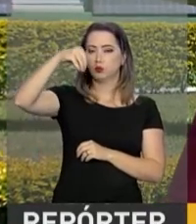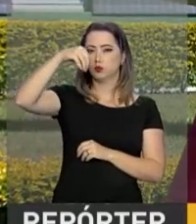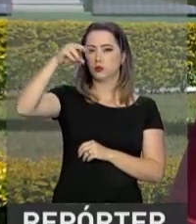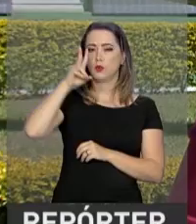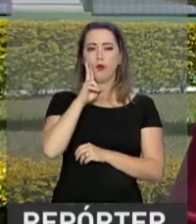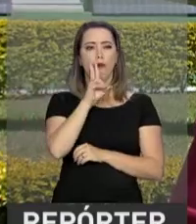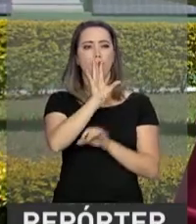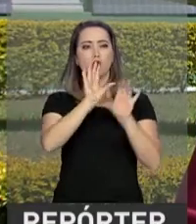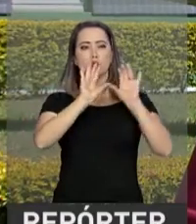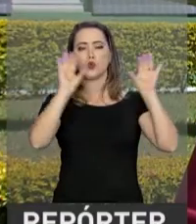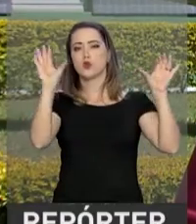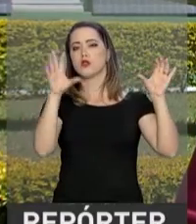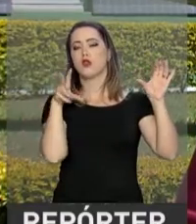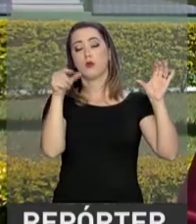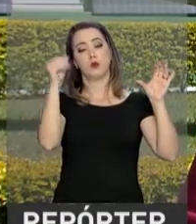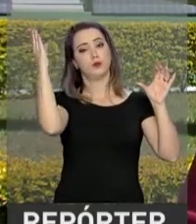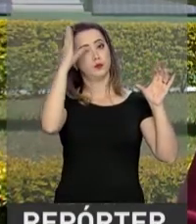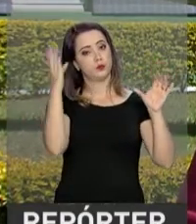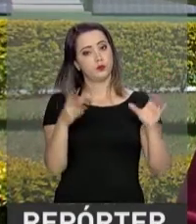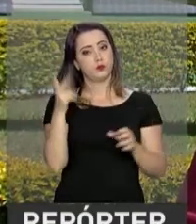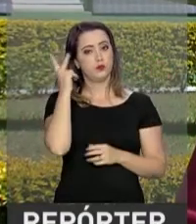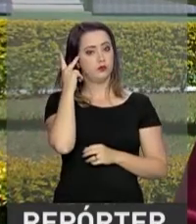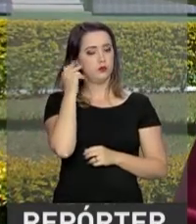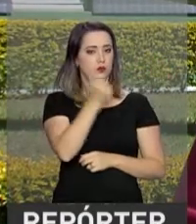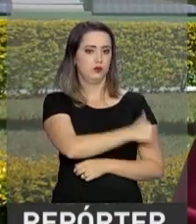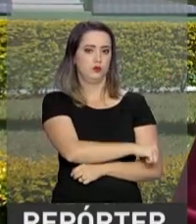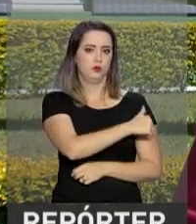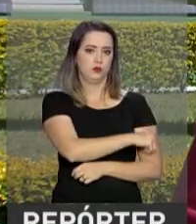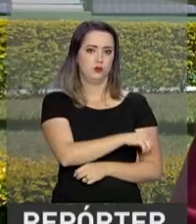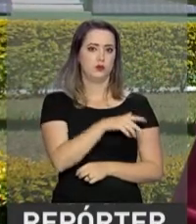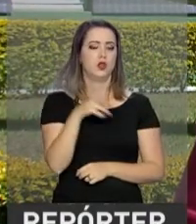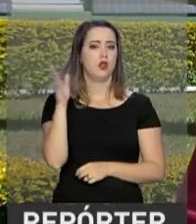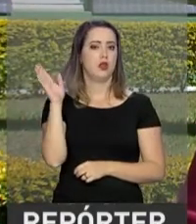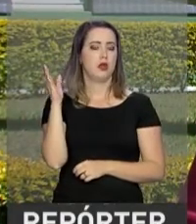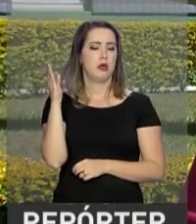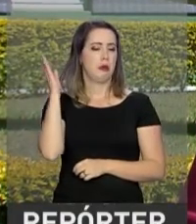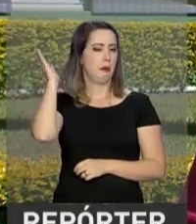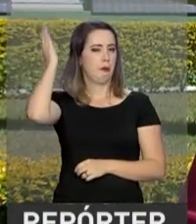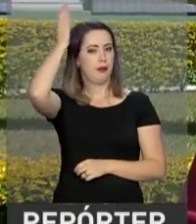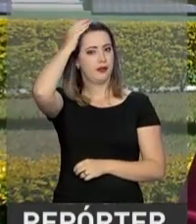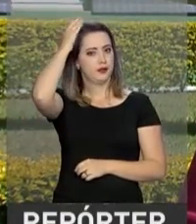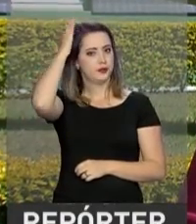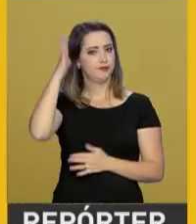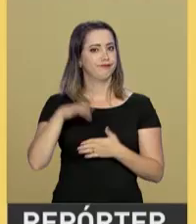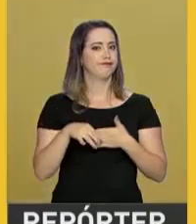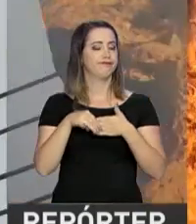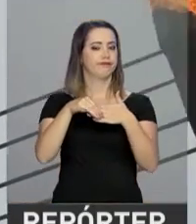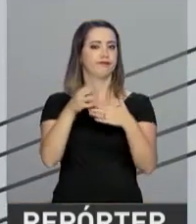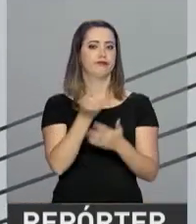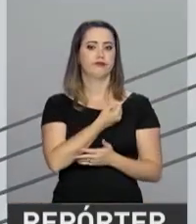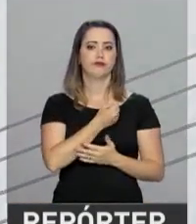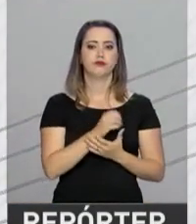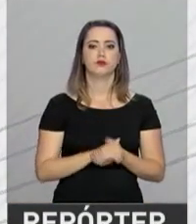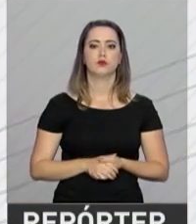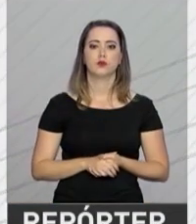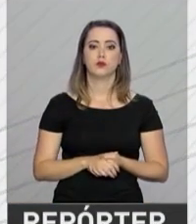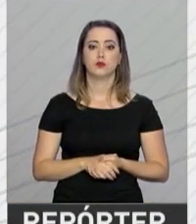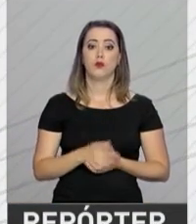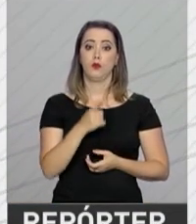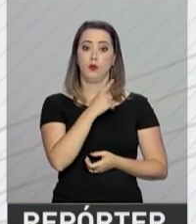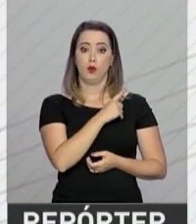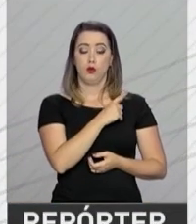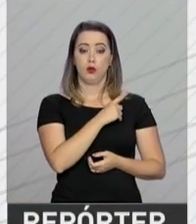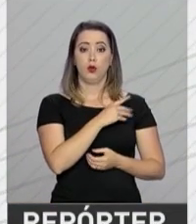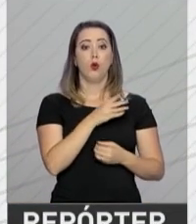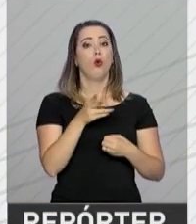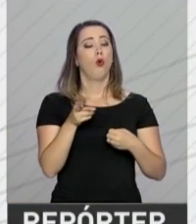em todo o país os estados de são paulo rio de janeiro e paraná lideram as estatísticas o artigo 261